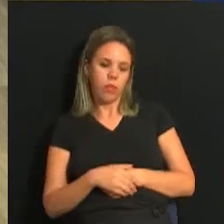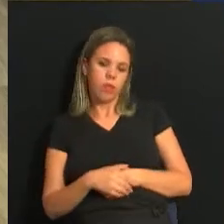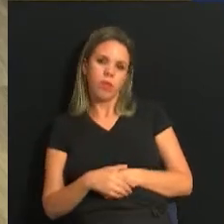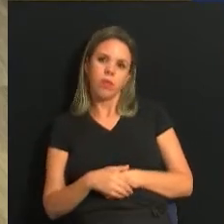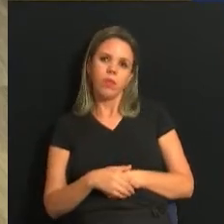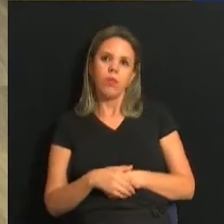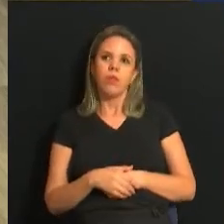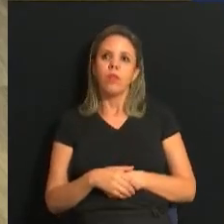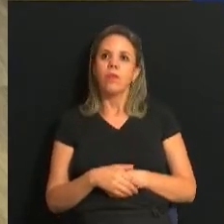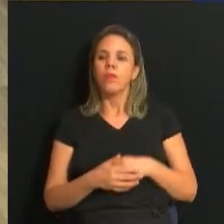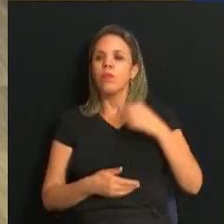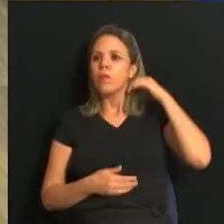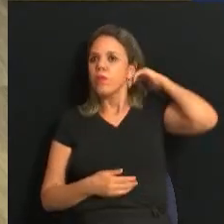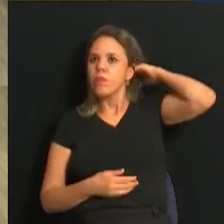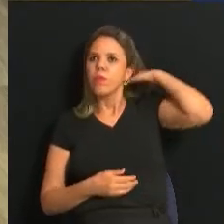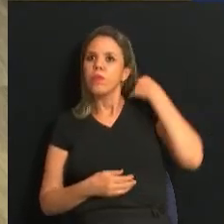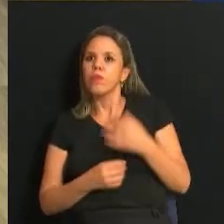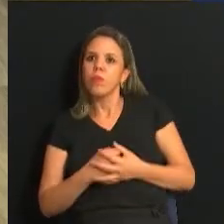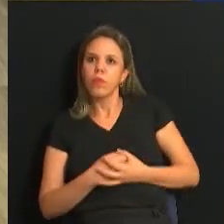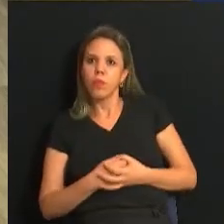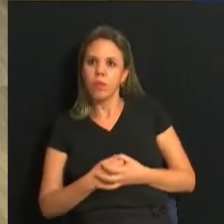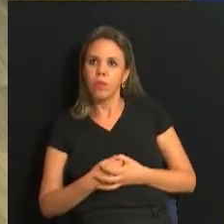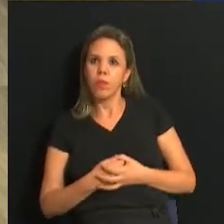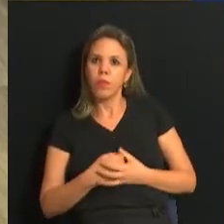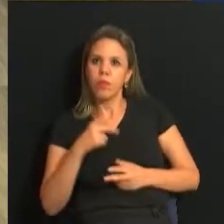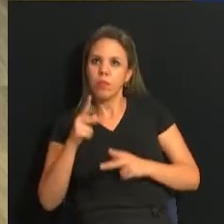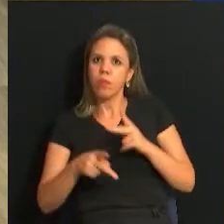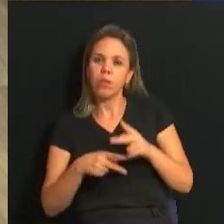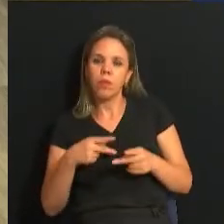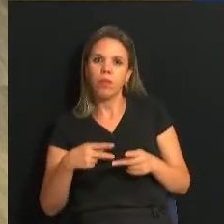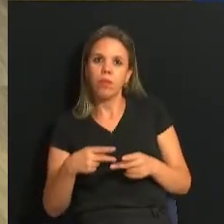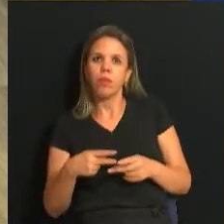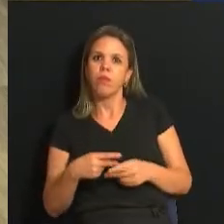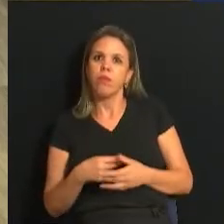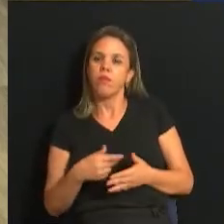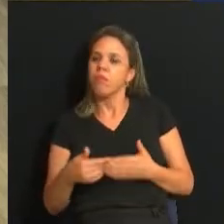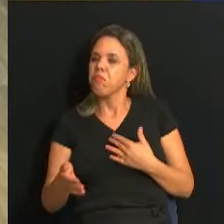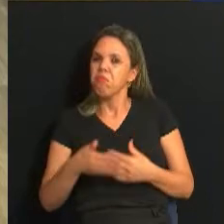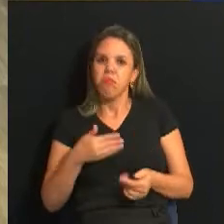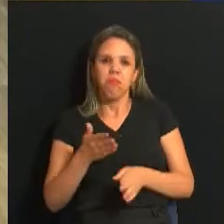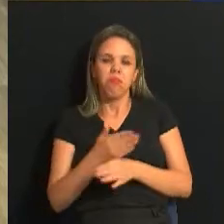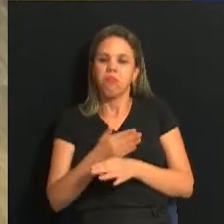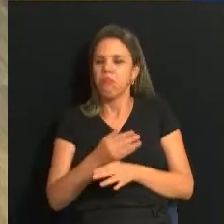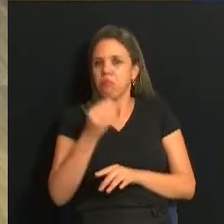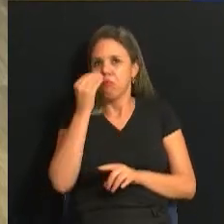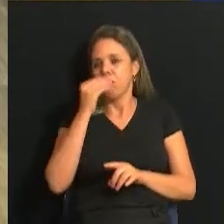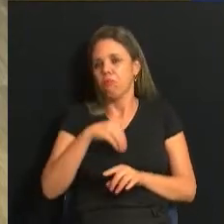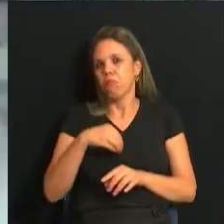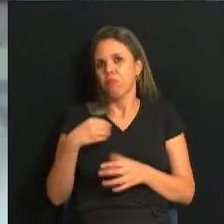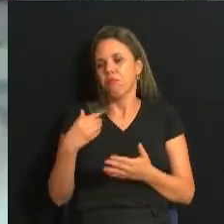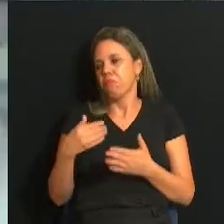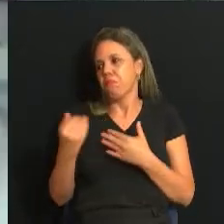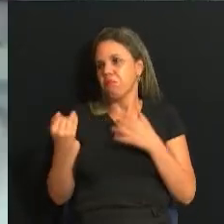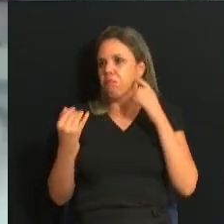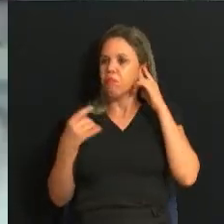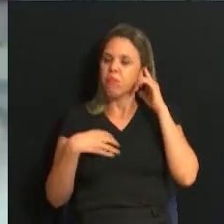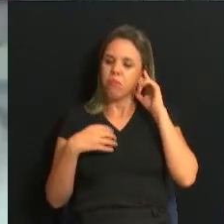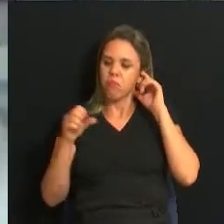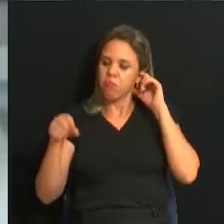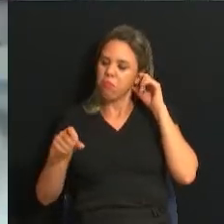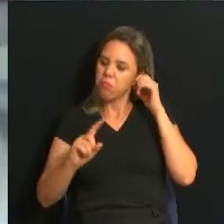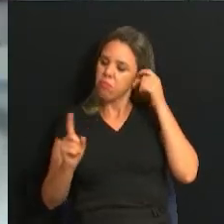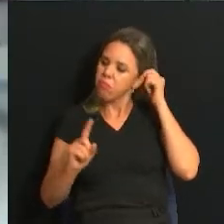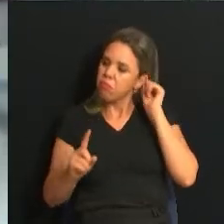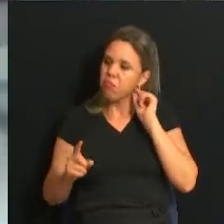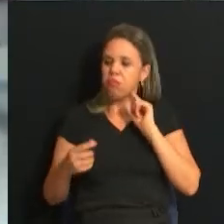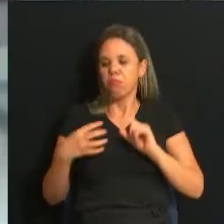A autoestima cega é uma autoestima a qualquer preço. Então, não importa se você tem sentimentos, eu preciso me